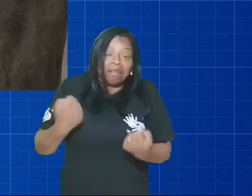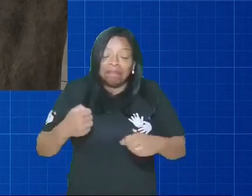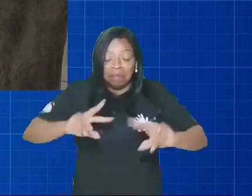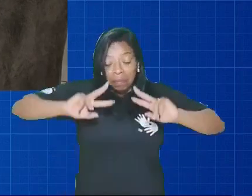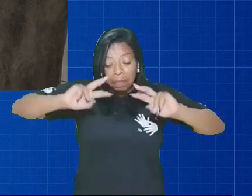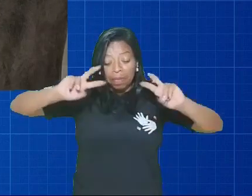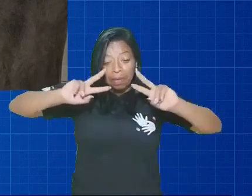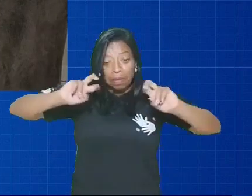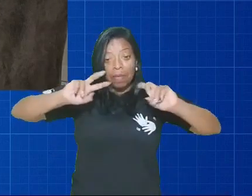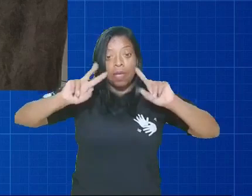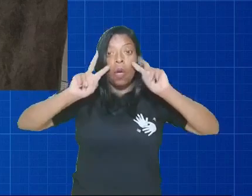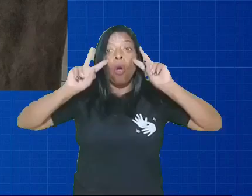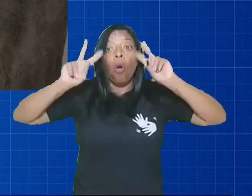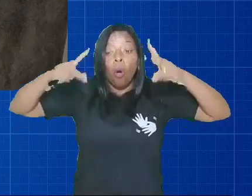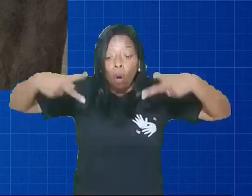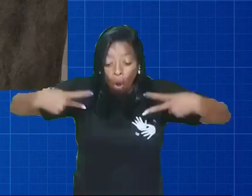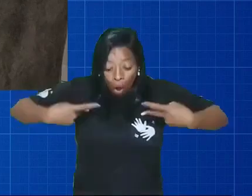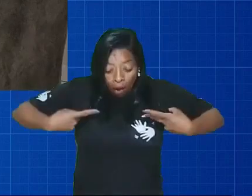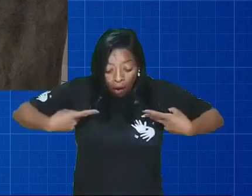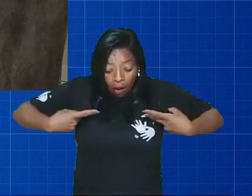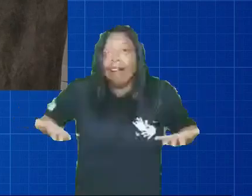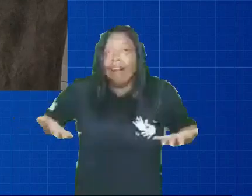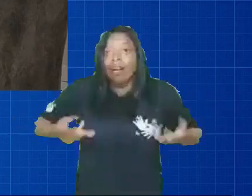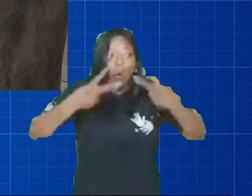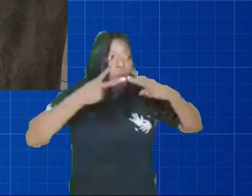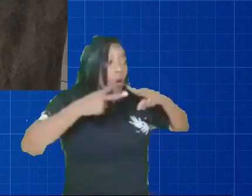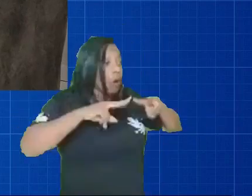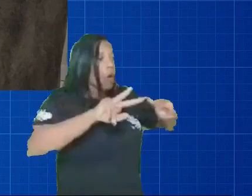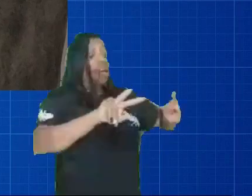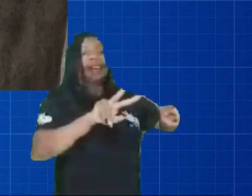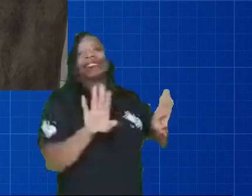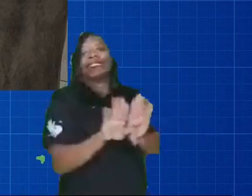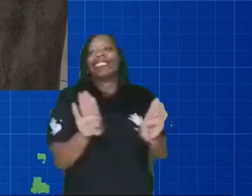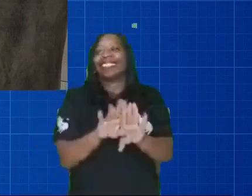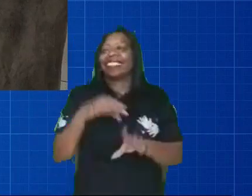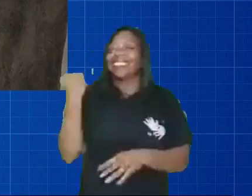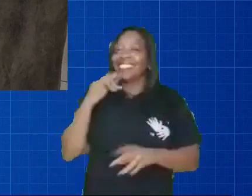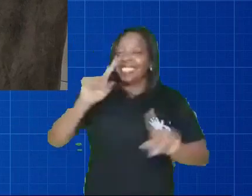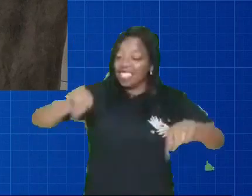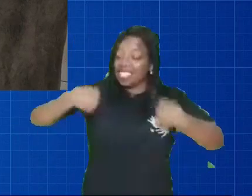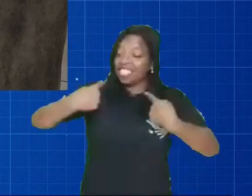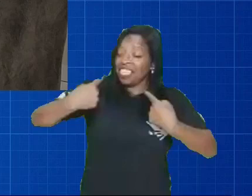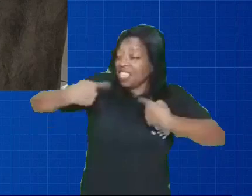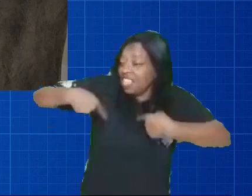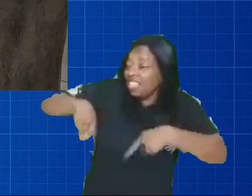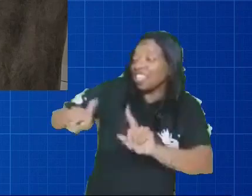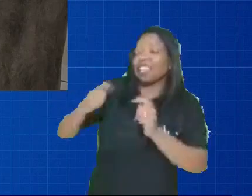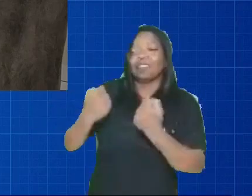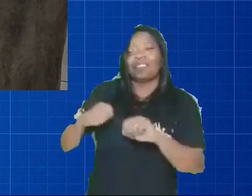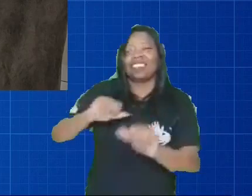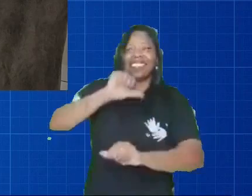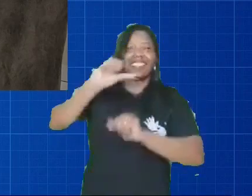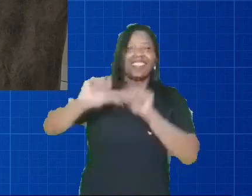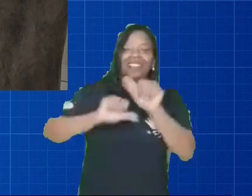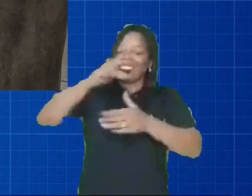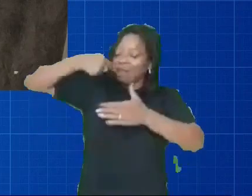olhar para o outro também, né? E um fazer juntos. Então, ela é desafiadora porque requer mudanças muito profundas no modo de se